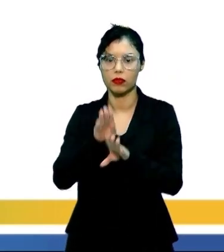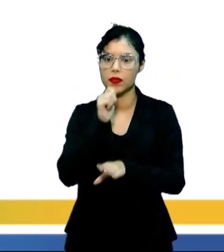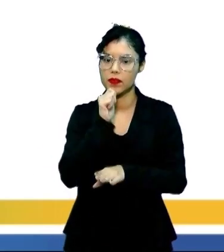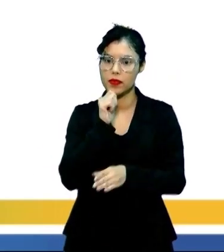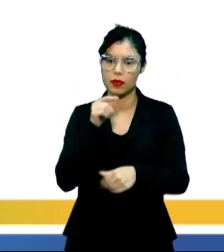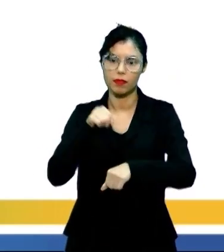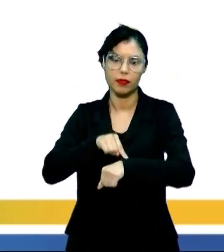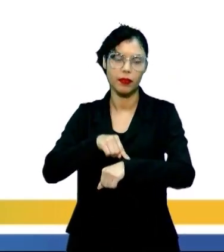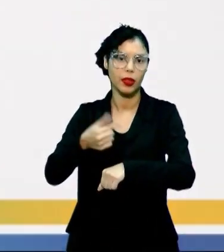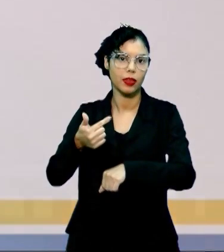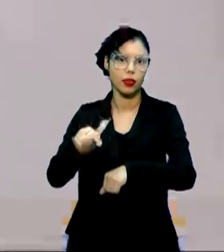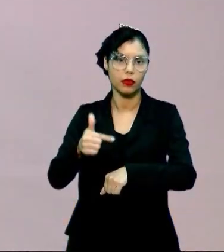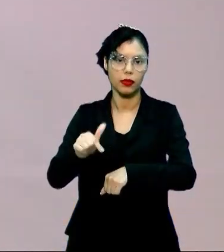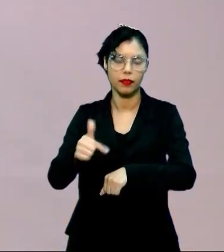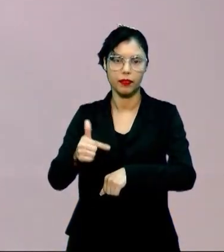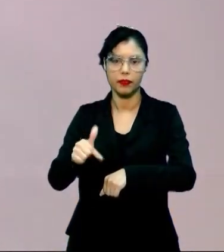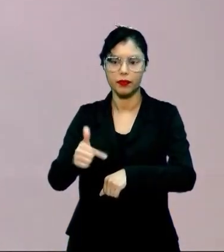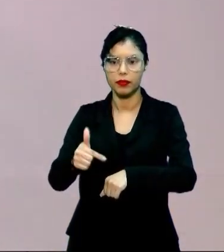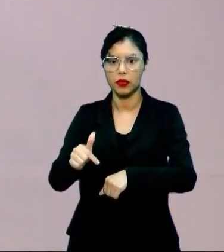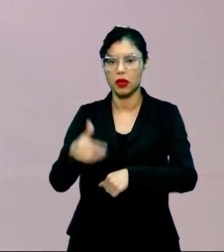indeterminado. Quer dizer, nem